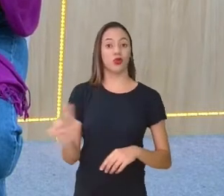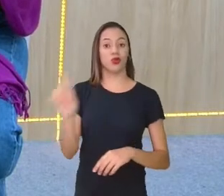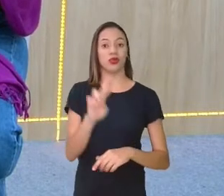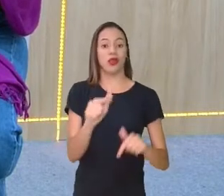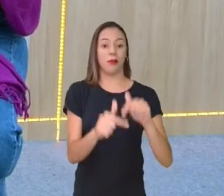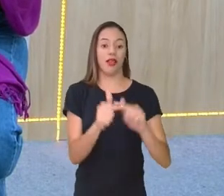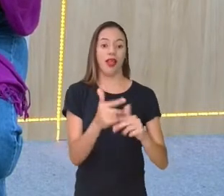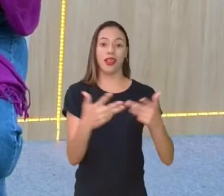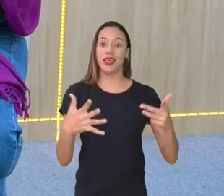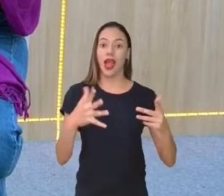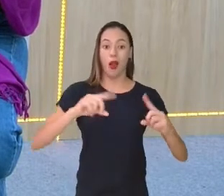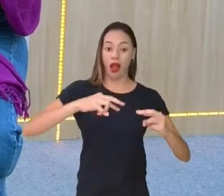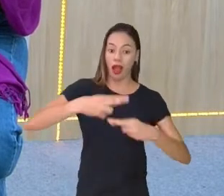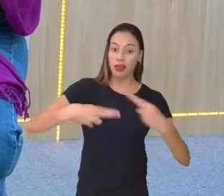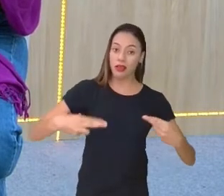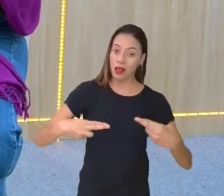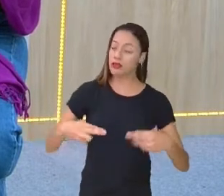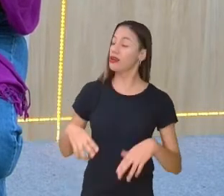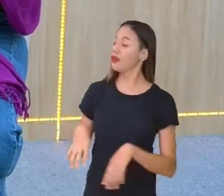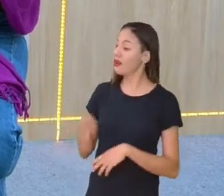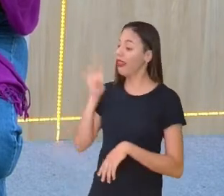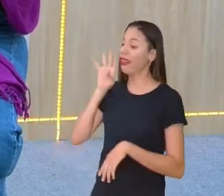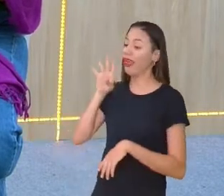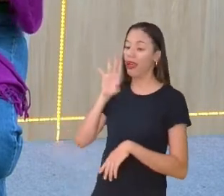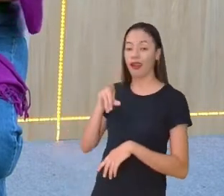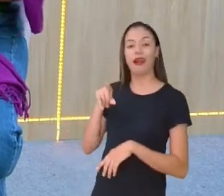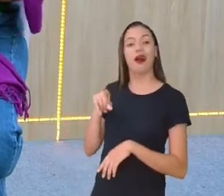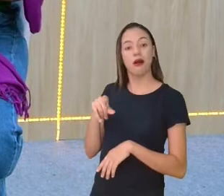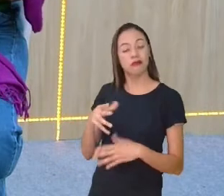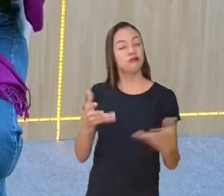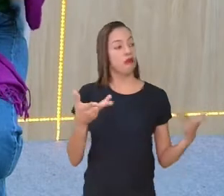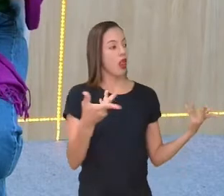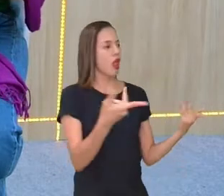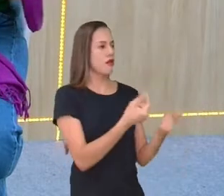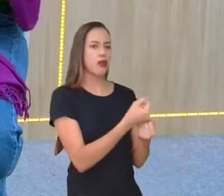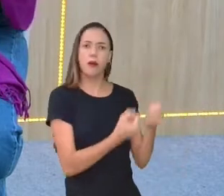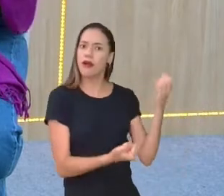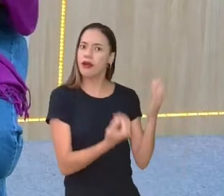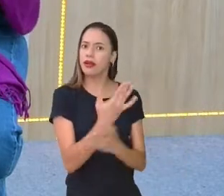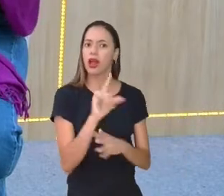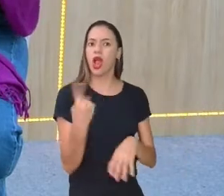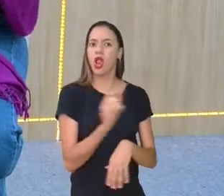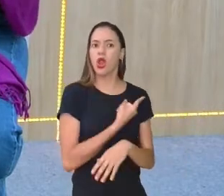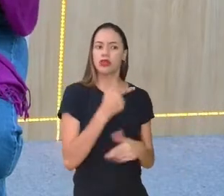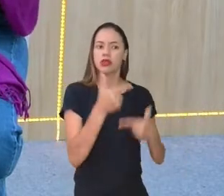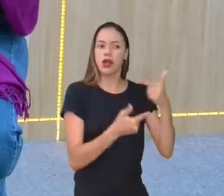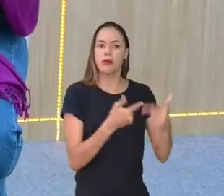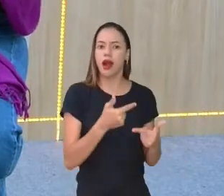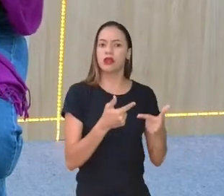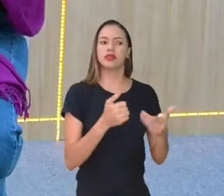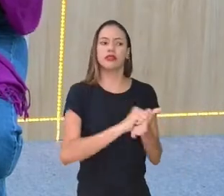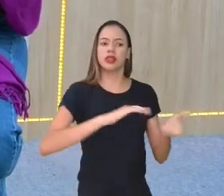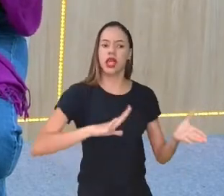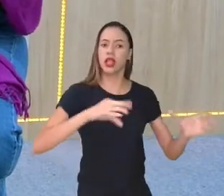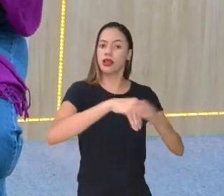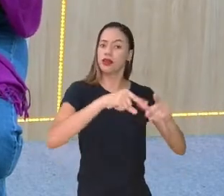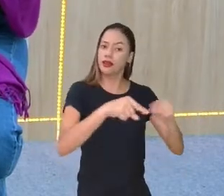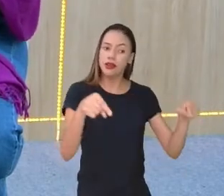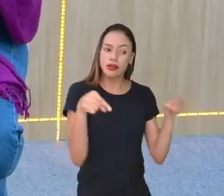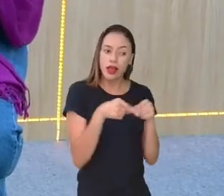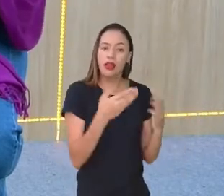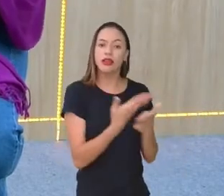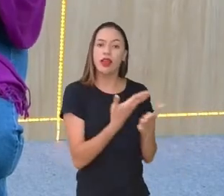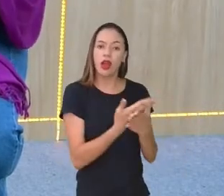Já é uma excelente ferramenta também para colocar, Maravilhoso para fazer os nossos trabalhos em sala de aula, gente. Eu trouxe... Vamos